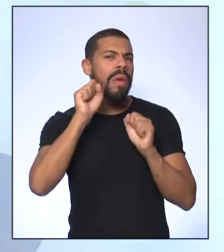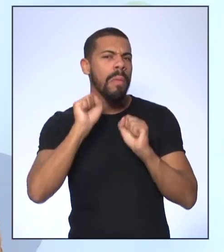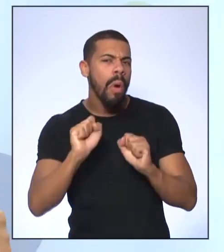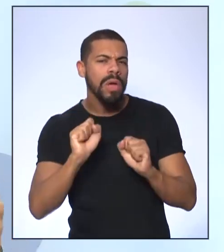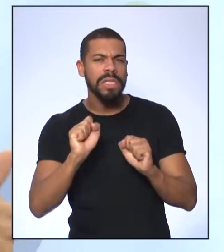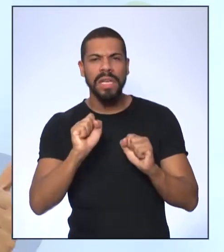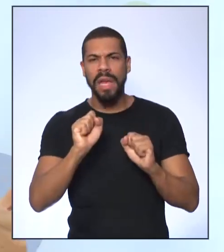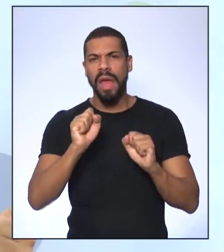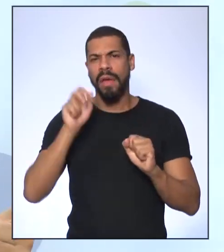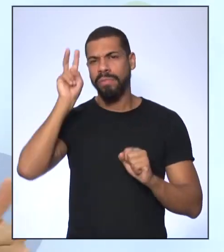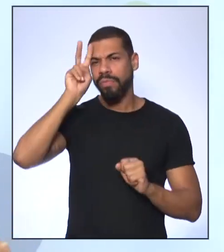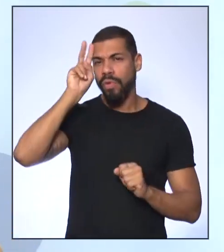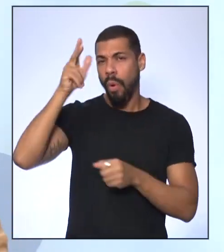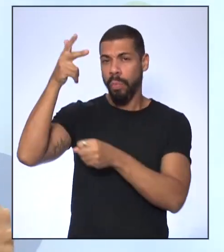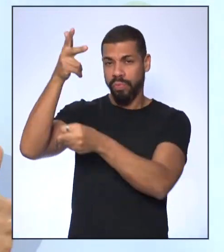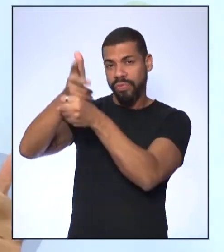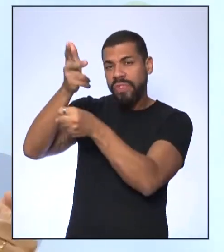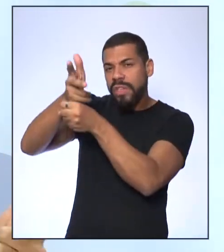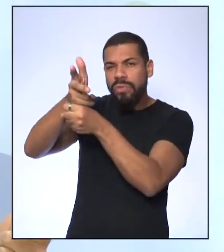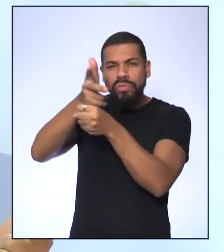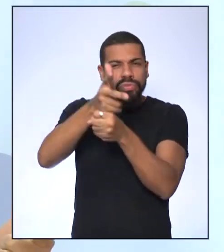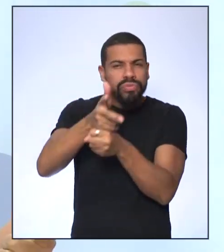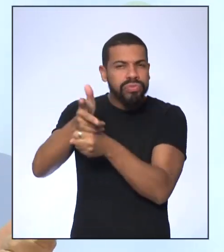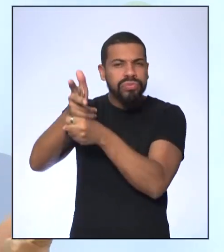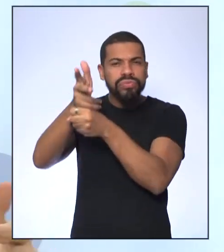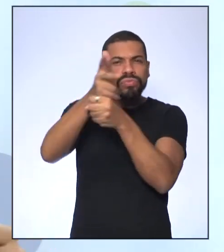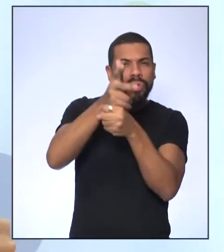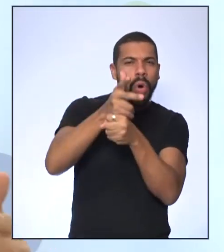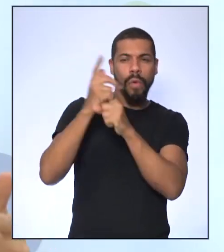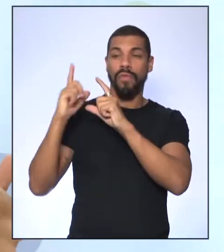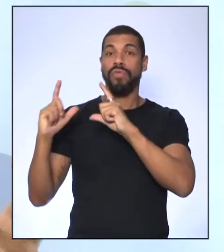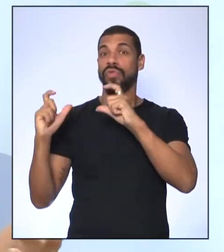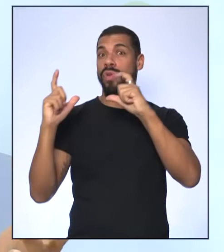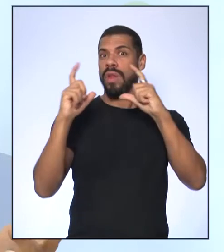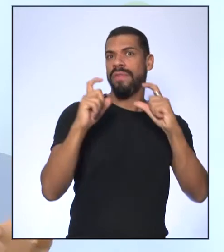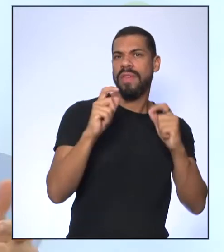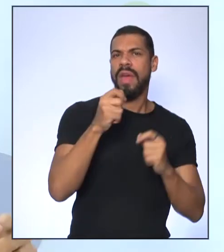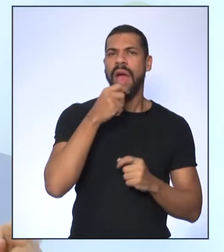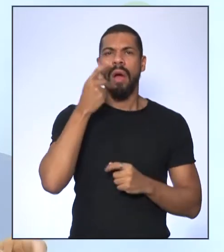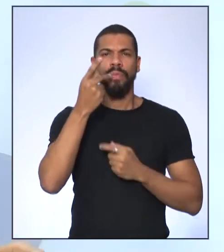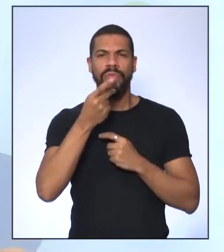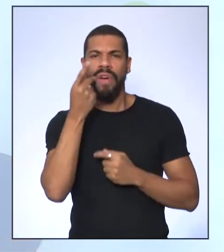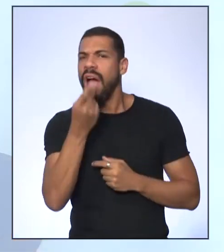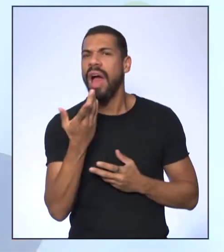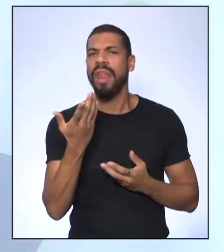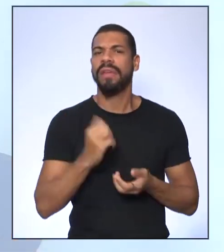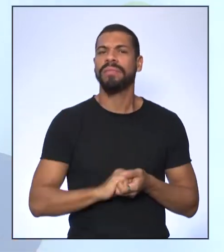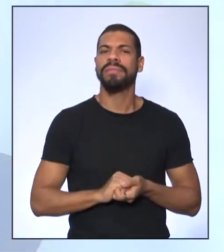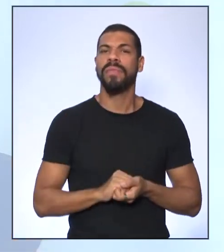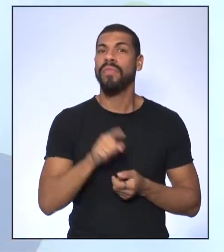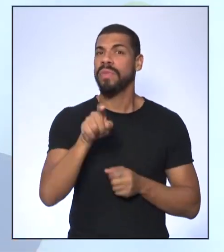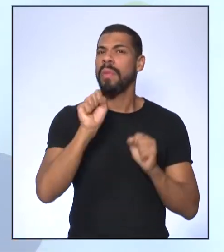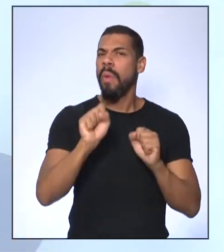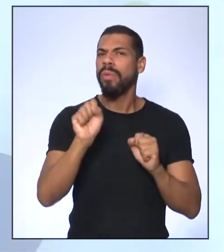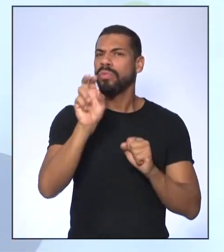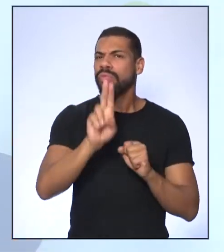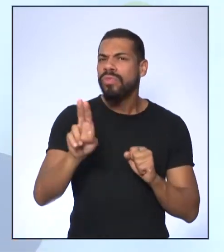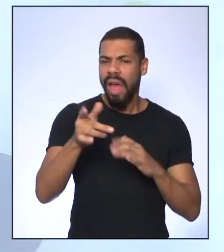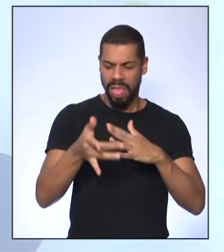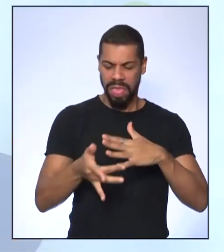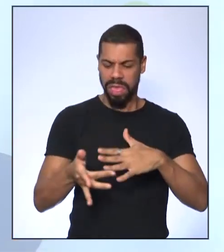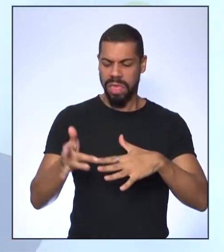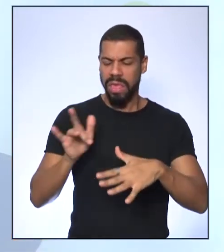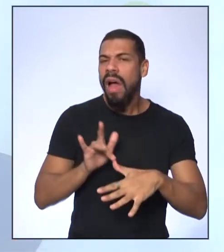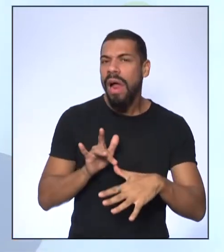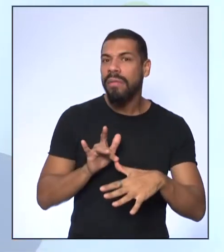história tanto por vídeo, quanto por fotografia, quanto por áudio, e você pode utilizar as redes sociais para postar